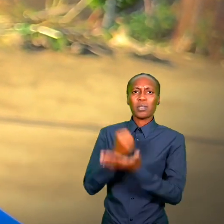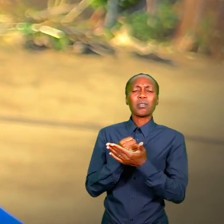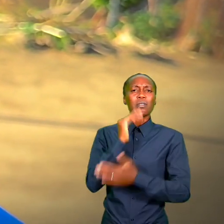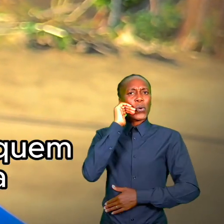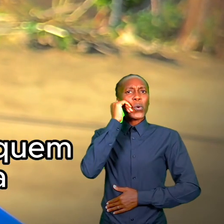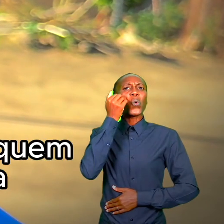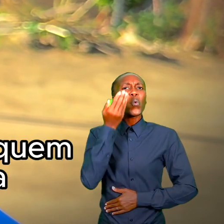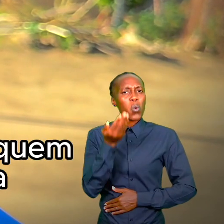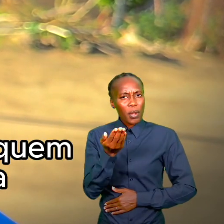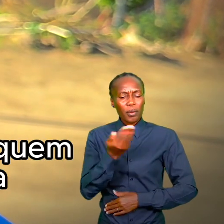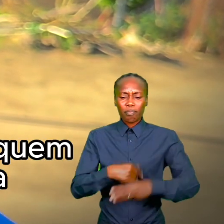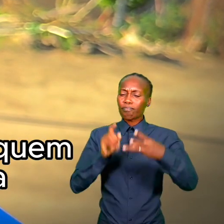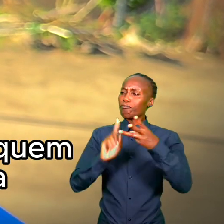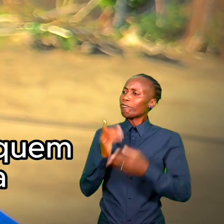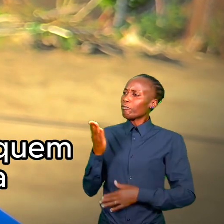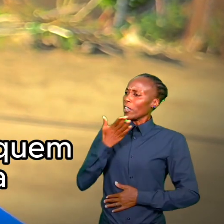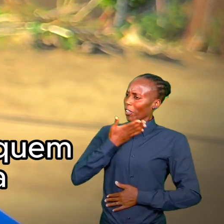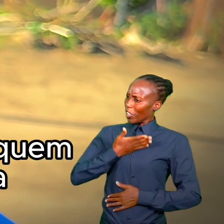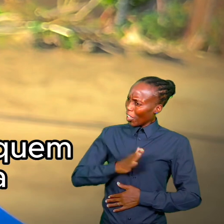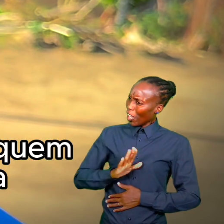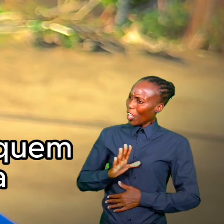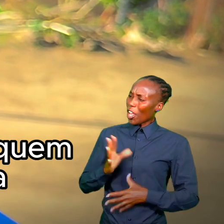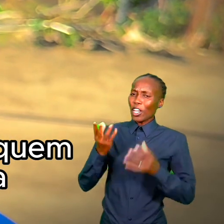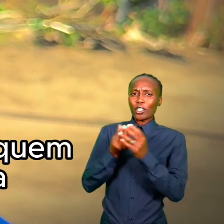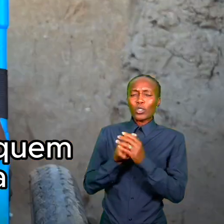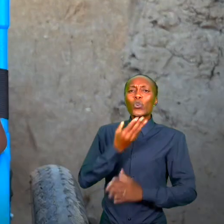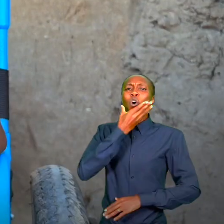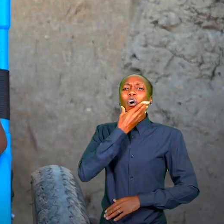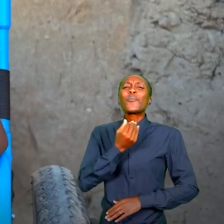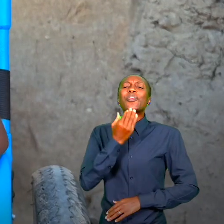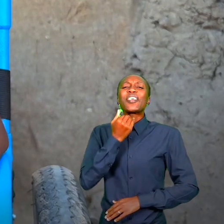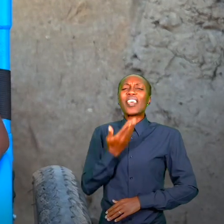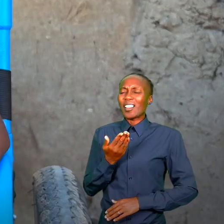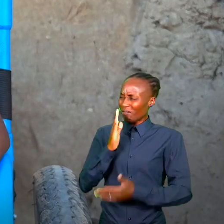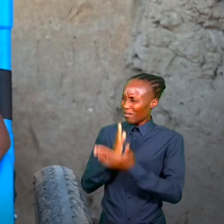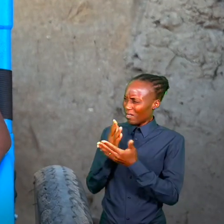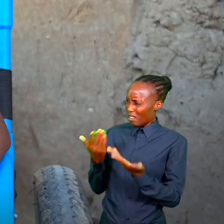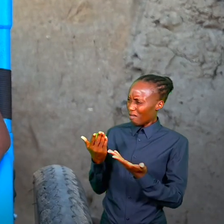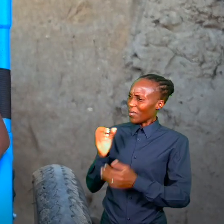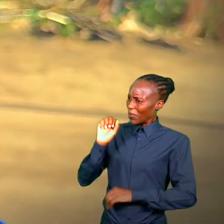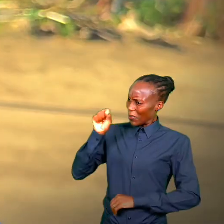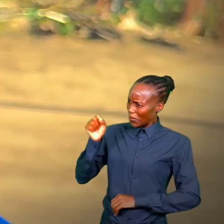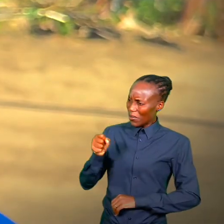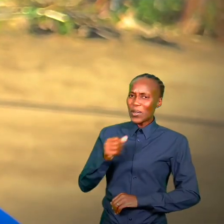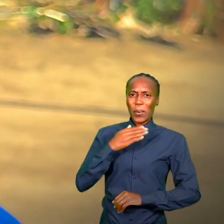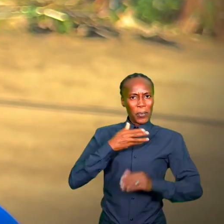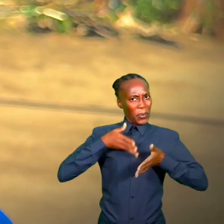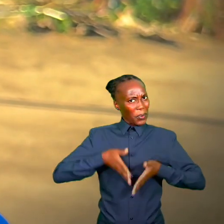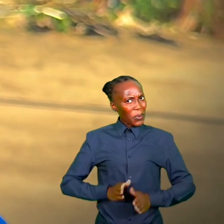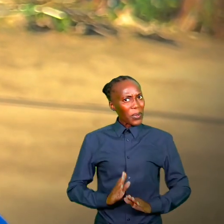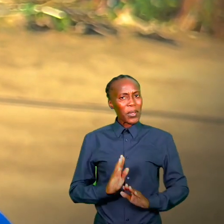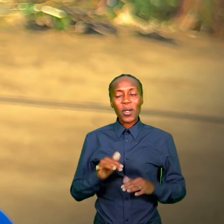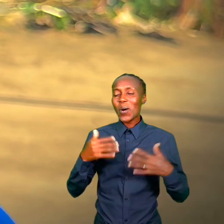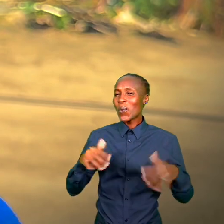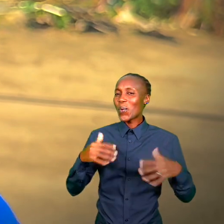quando. E tens o direito de decidir com quem queres criar a tua família. Sério, mãe? Sim,